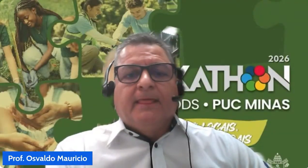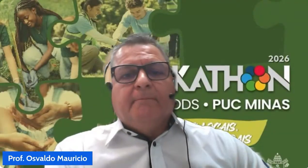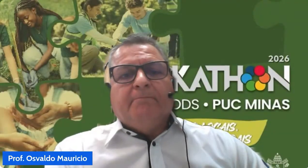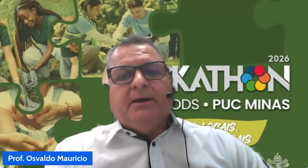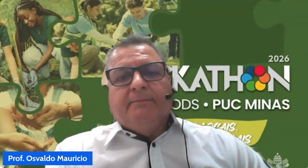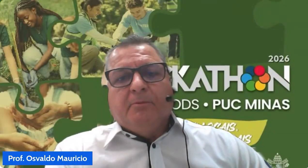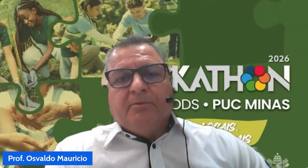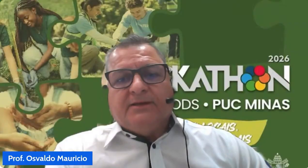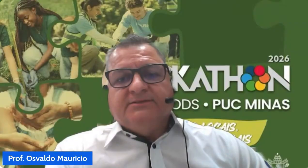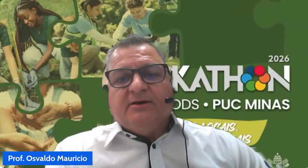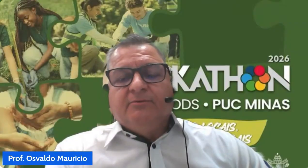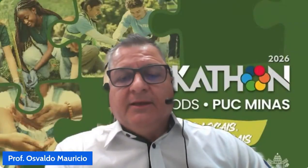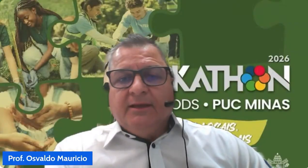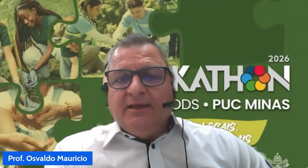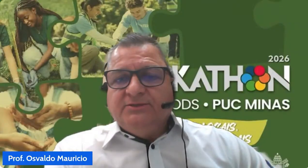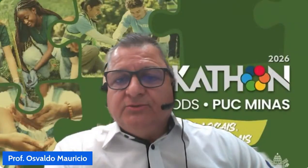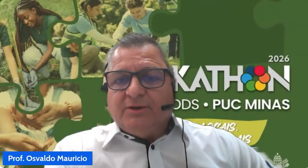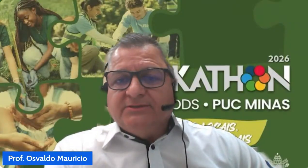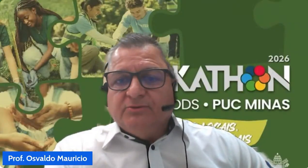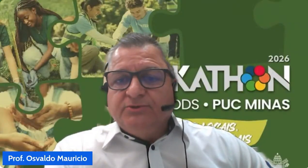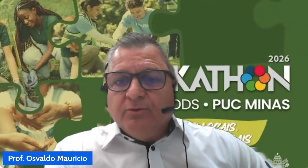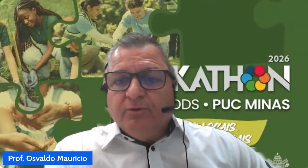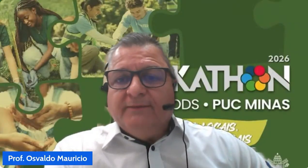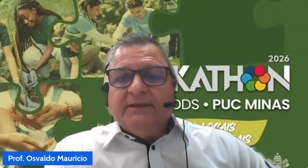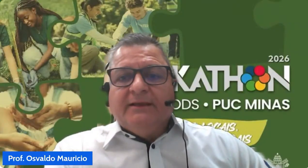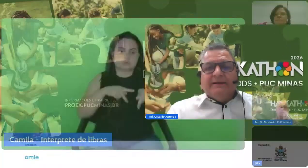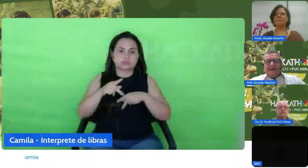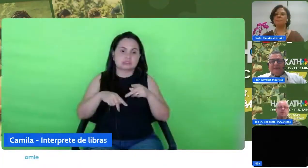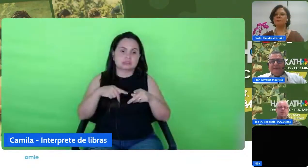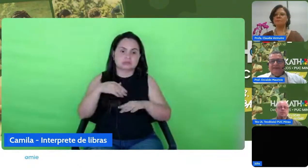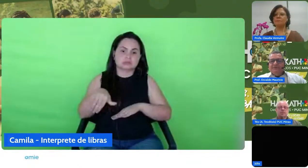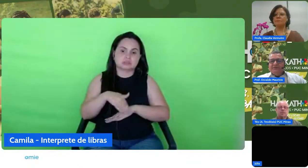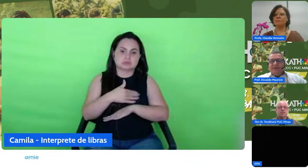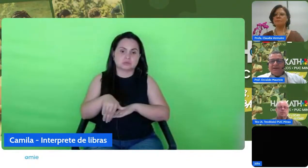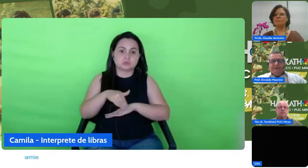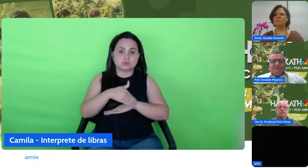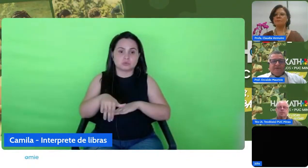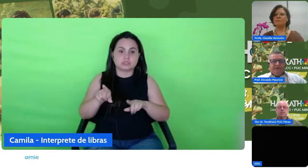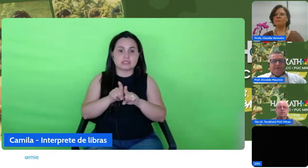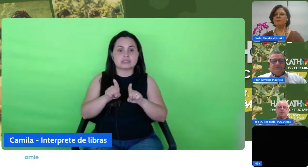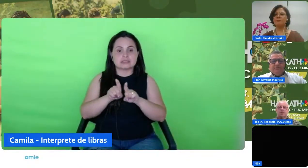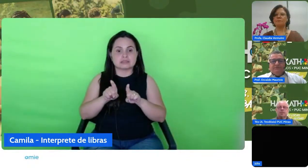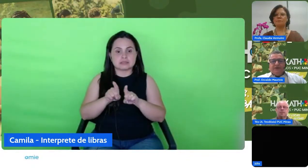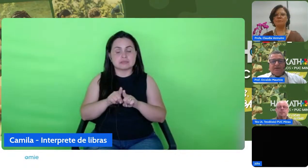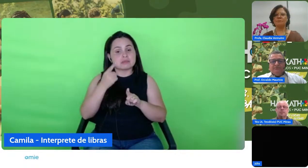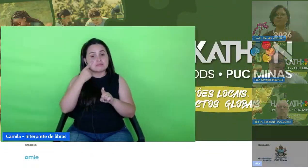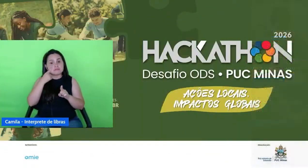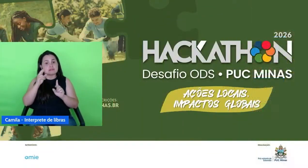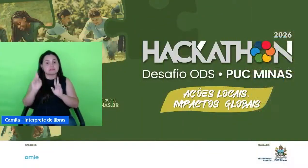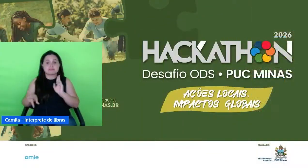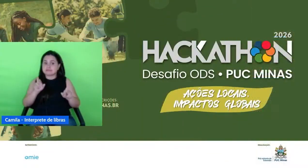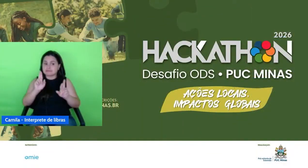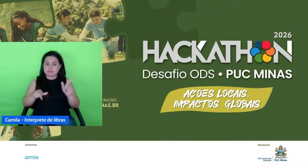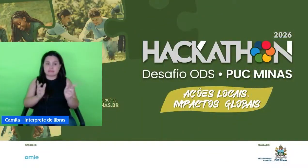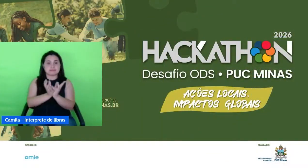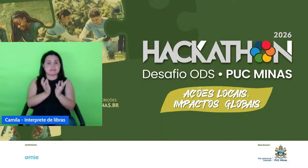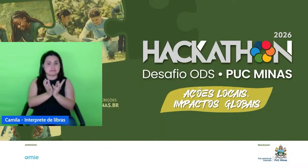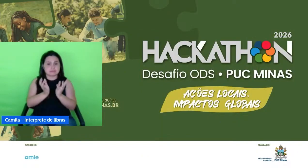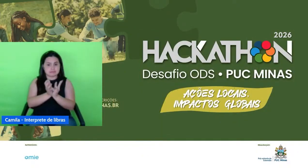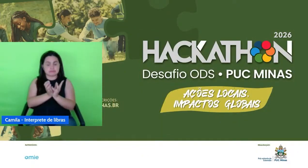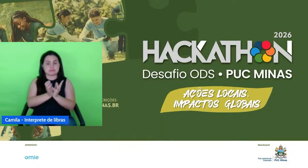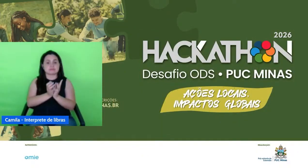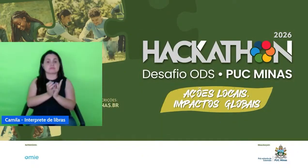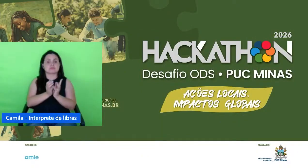Públicas para a População em Situação de Rua, além de integrar diferentes colegiados e iniciativas voltadas